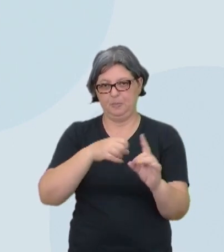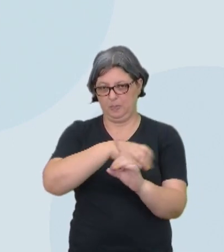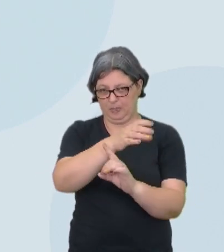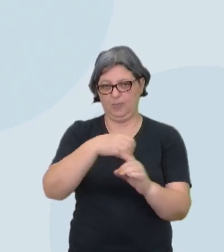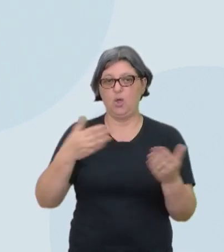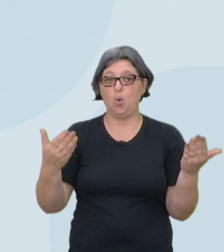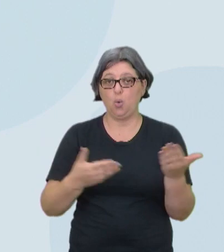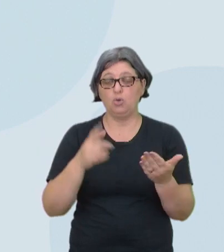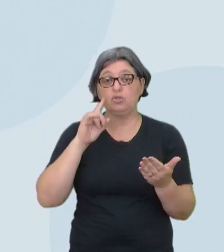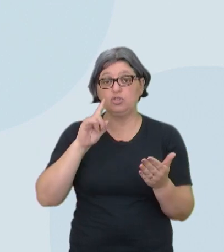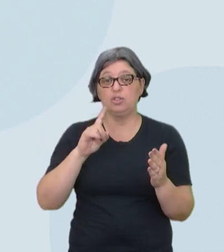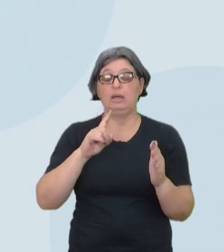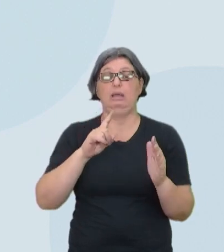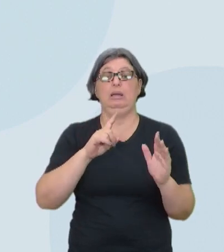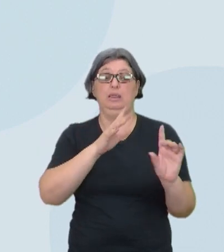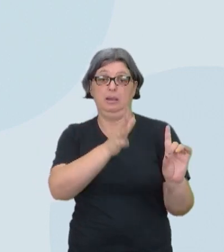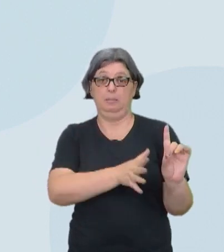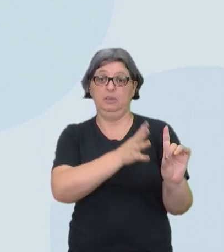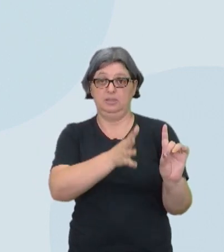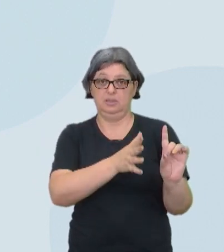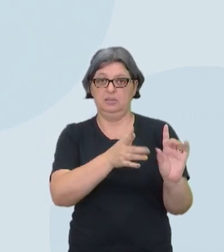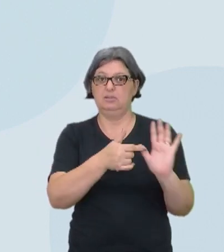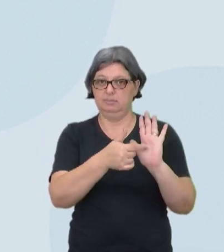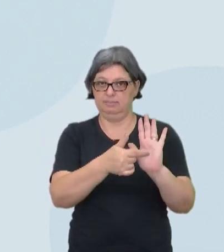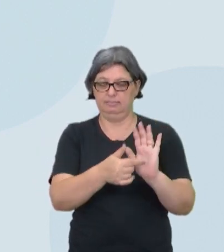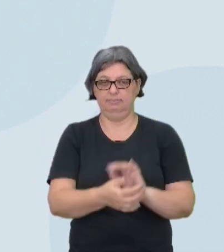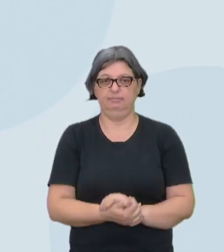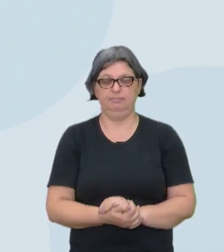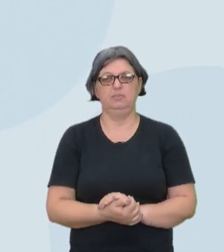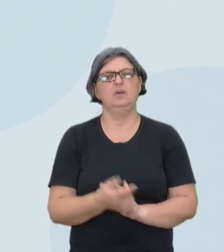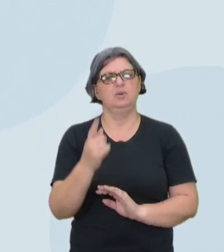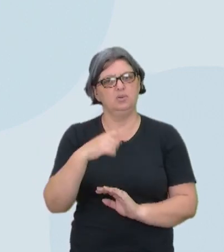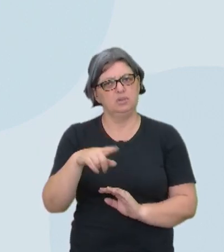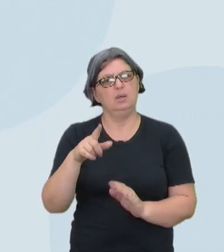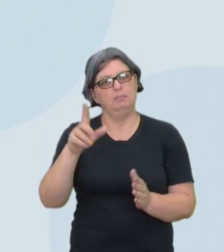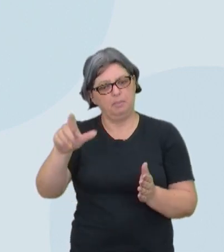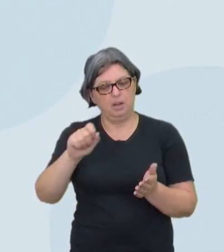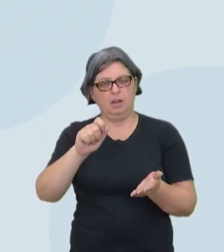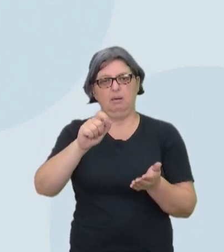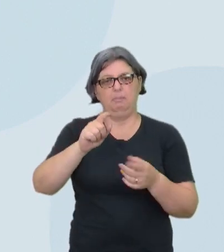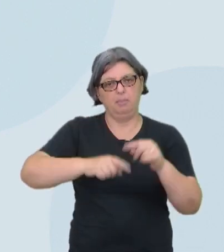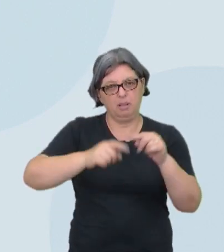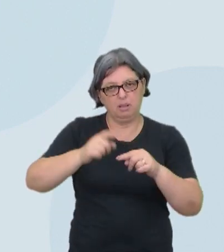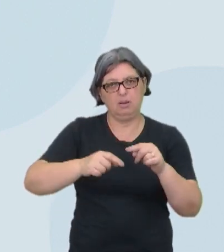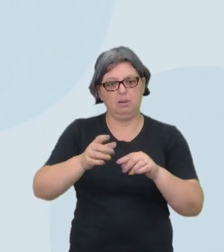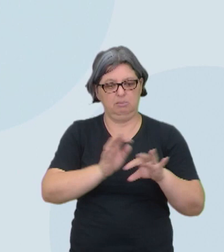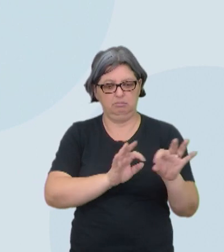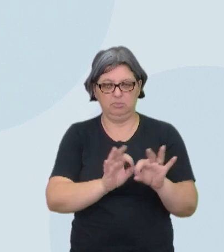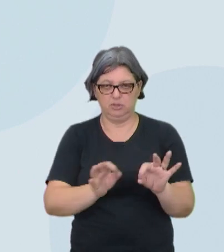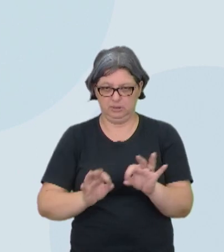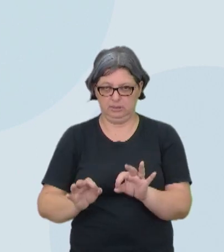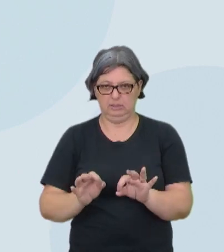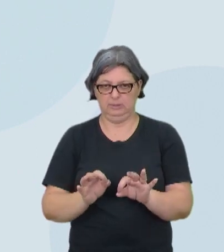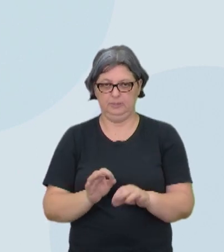da apresentação. Então, já recordando, pegue seu material, deixa tudo